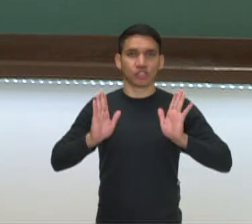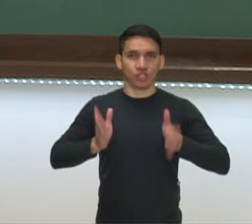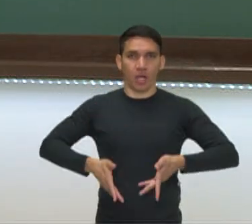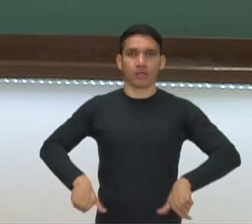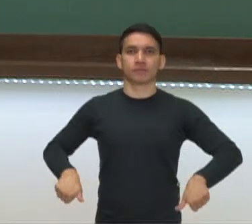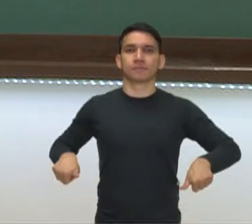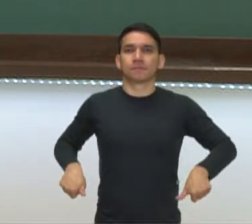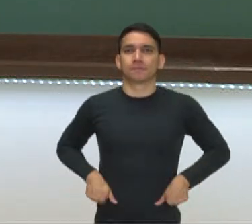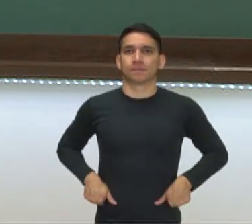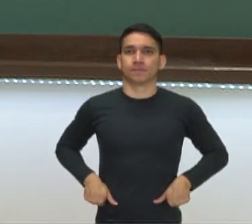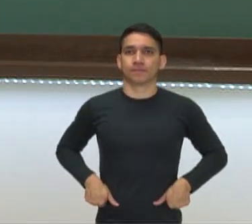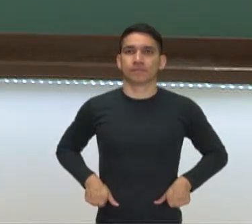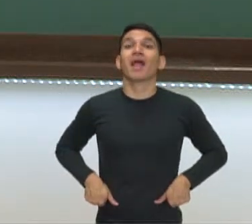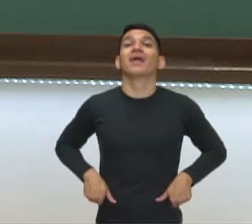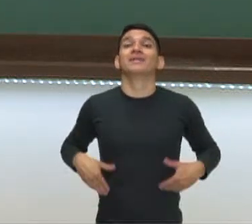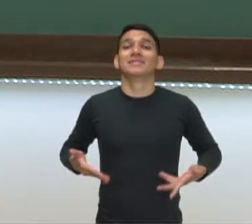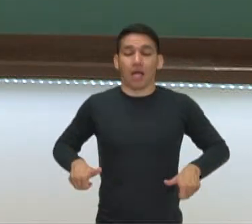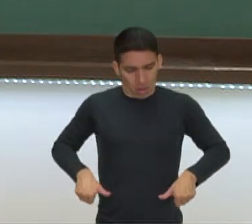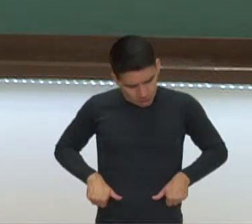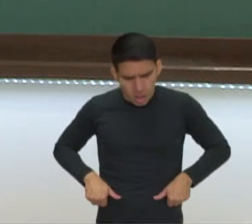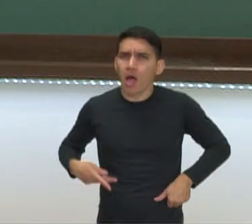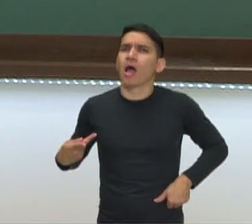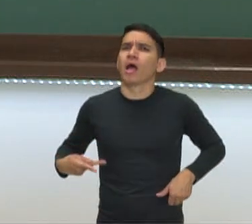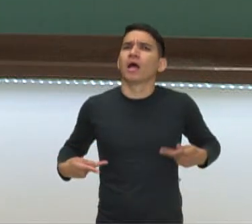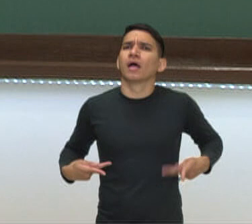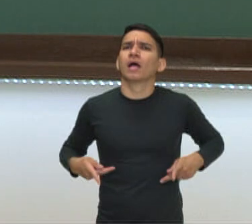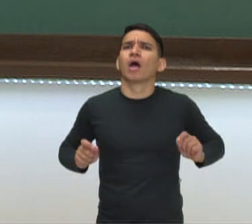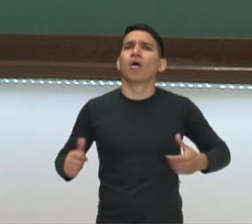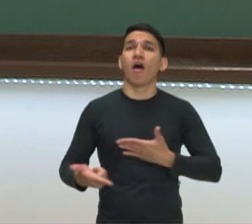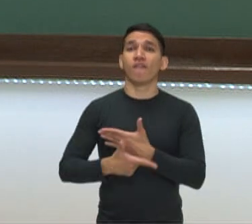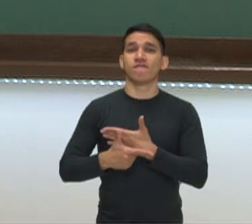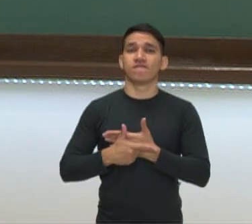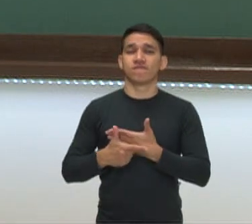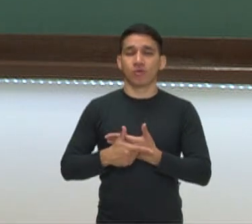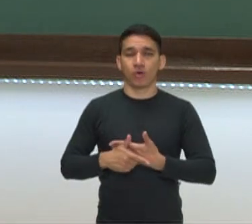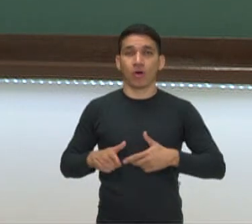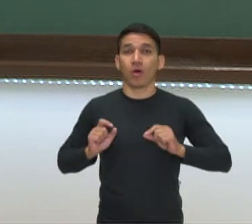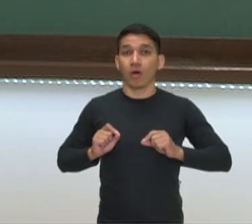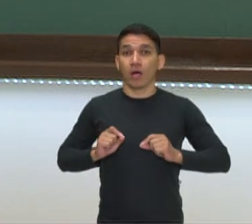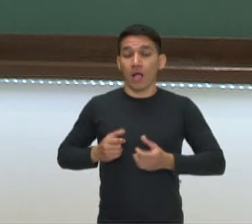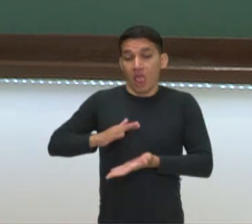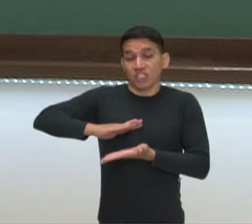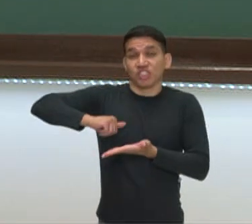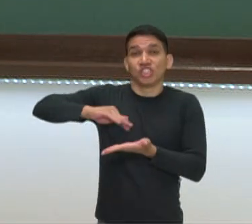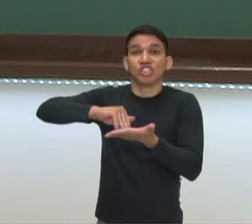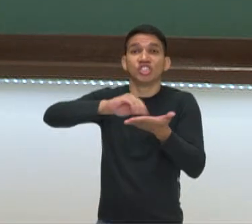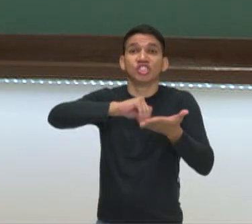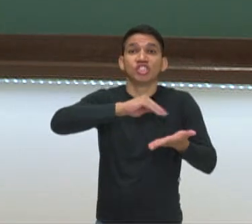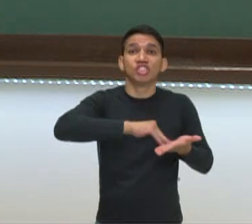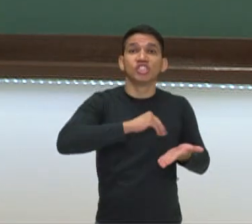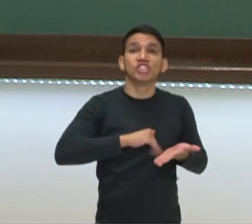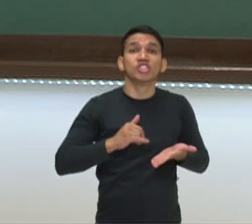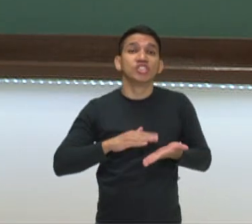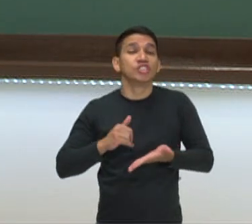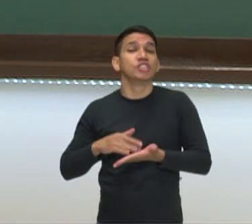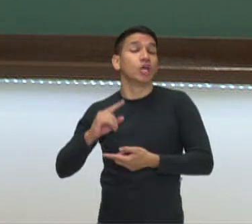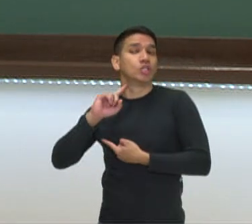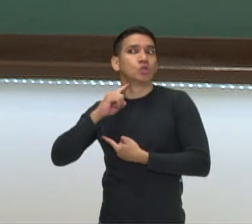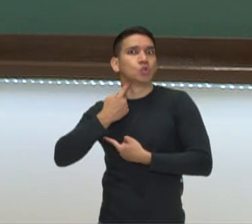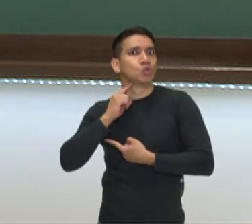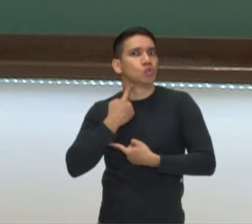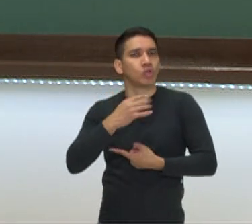2. Então, a função desses 2 rins que nós temos é retirar toxinas, materiais que